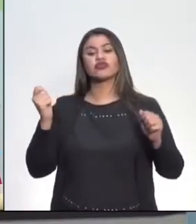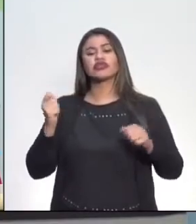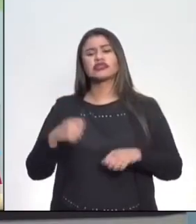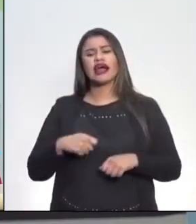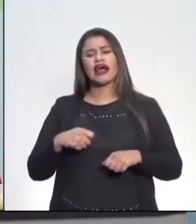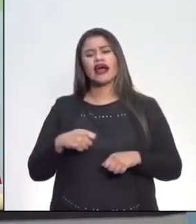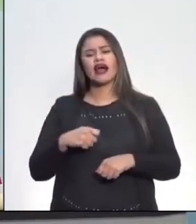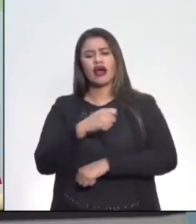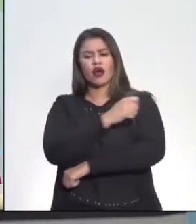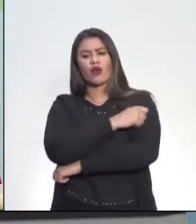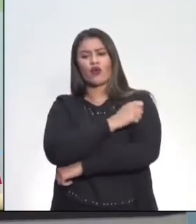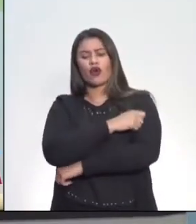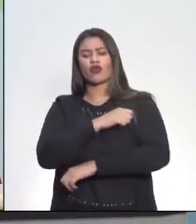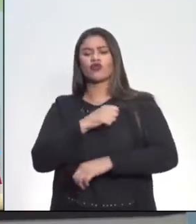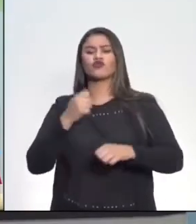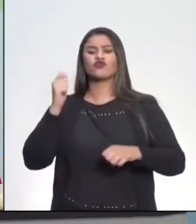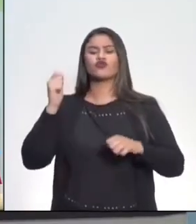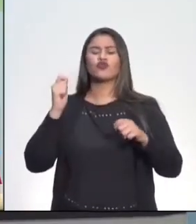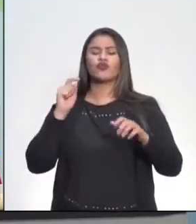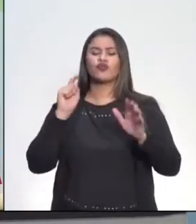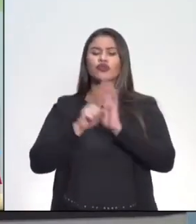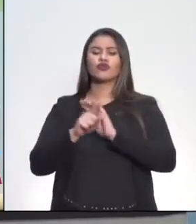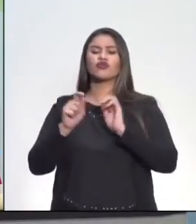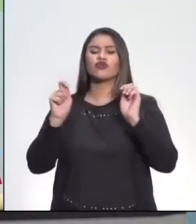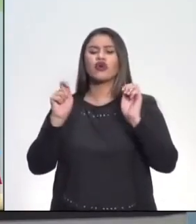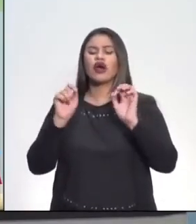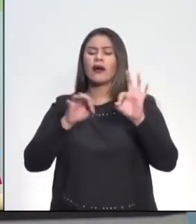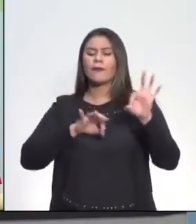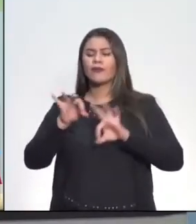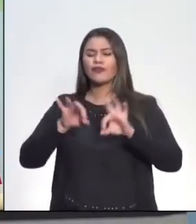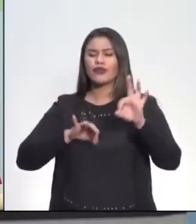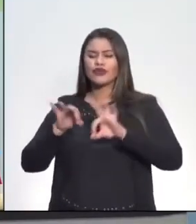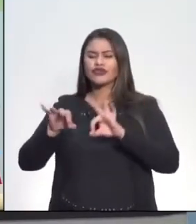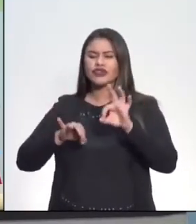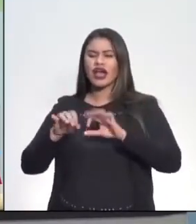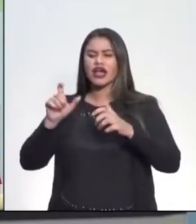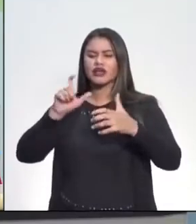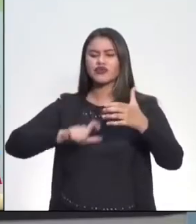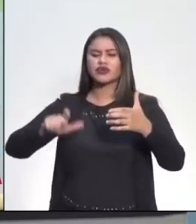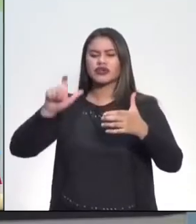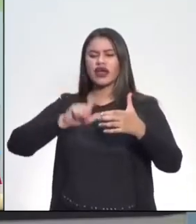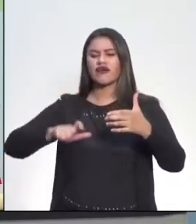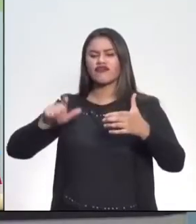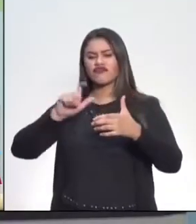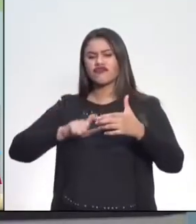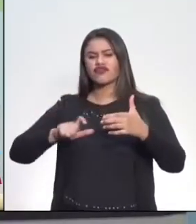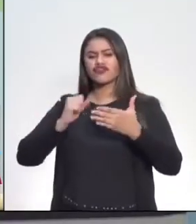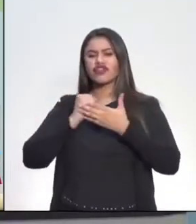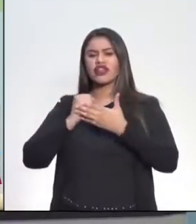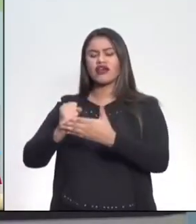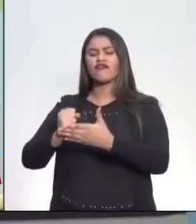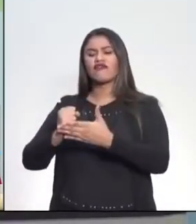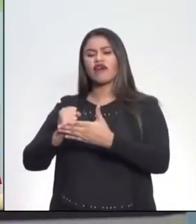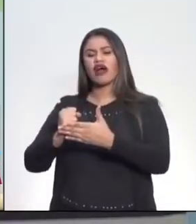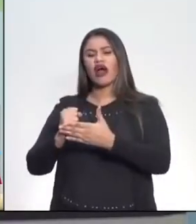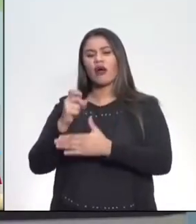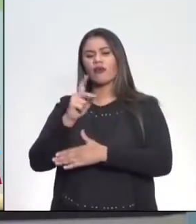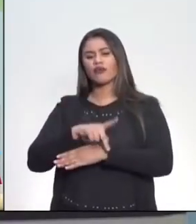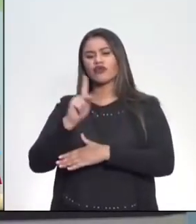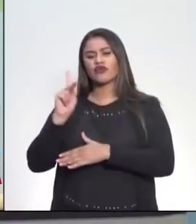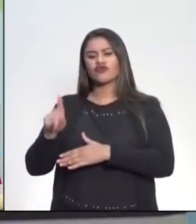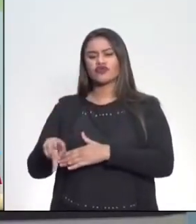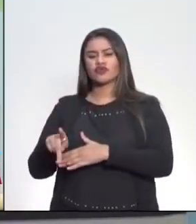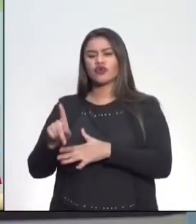que a gente possa fazer esse projeto de um grafite, uma intervenção na escola, levar para o nosso professor de artes e isso realmente